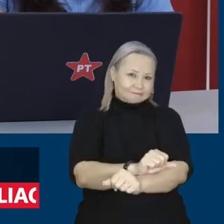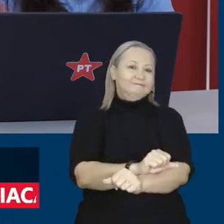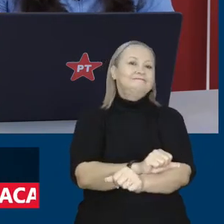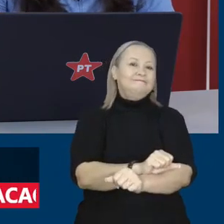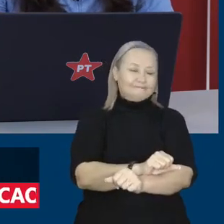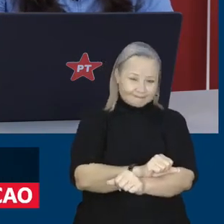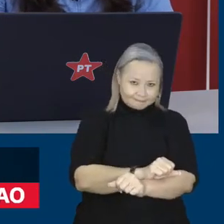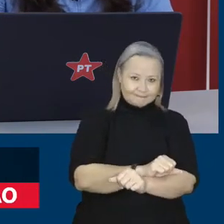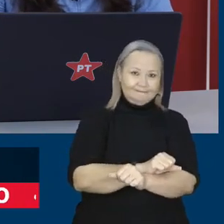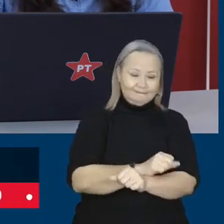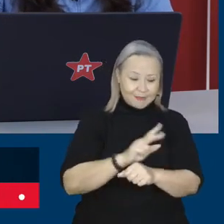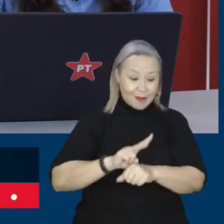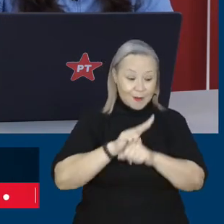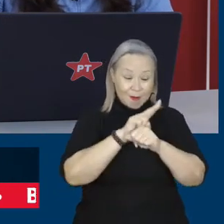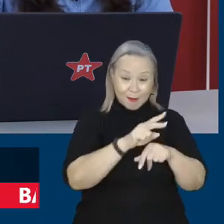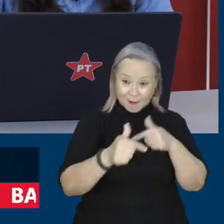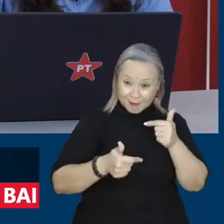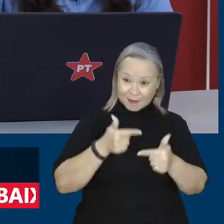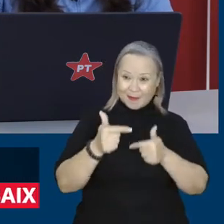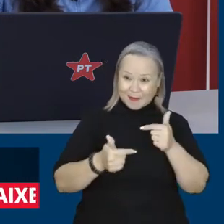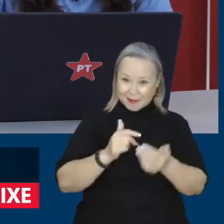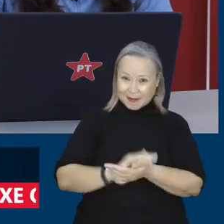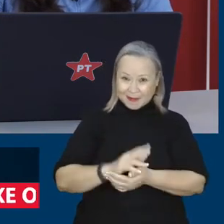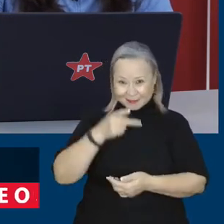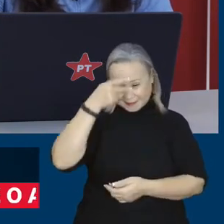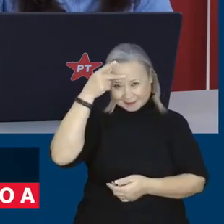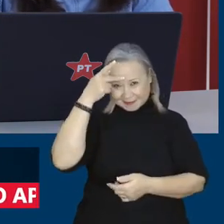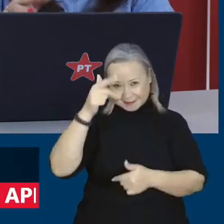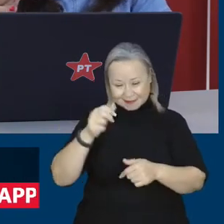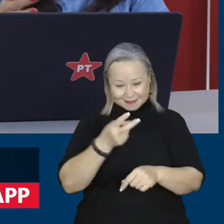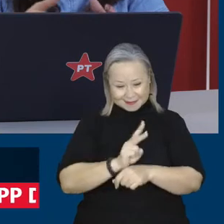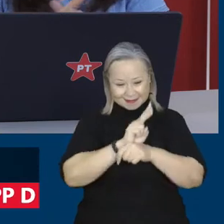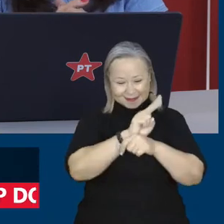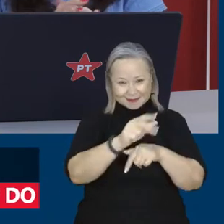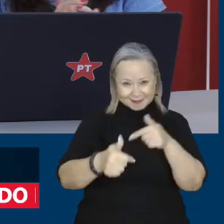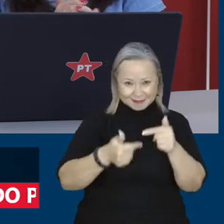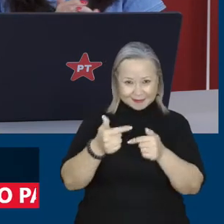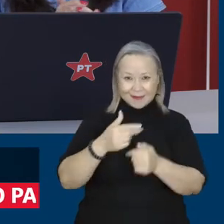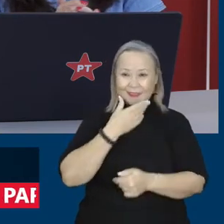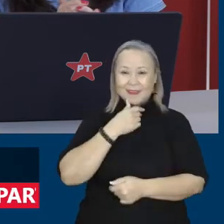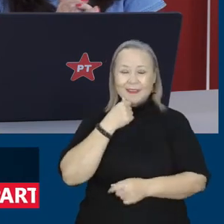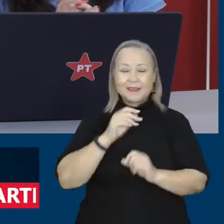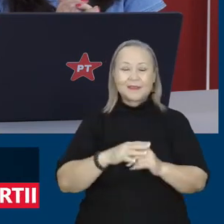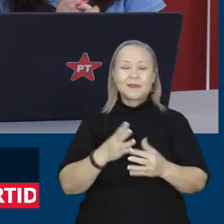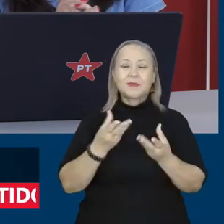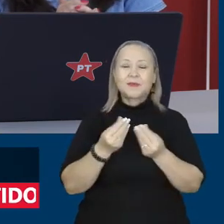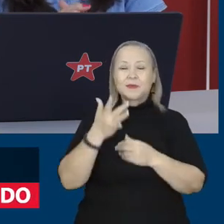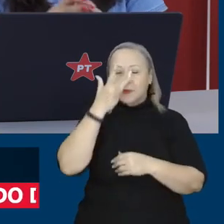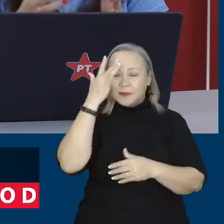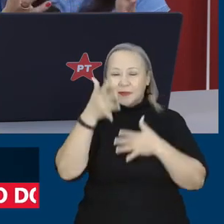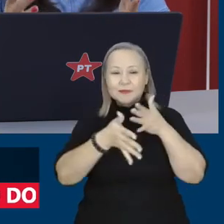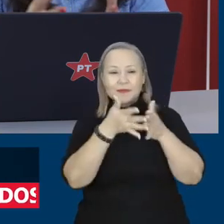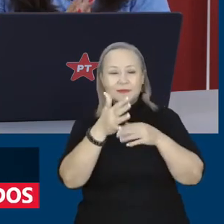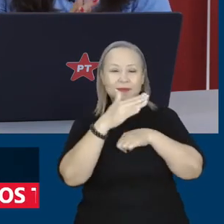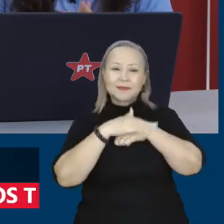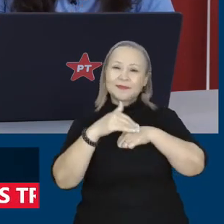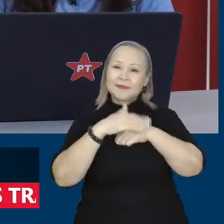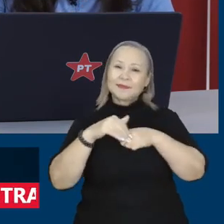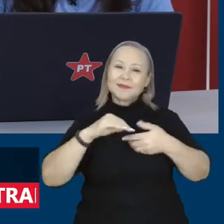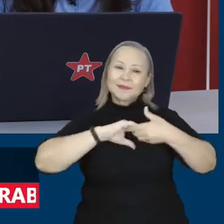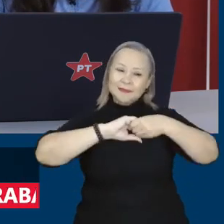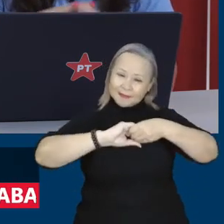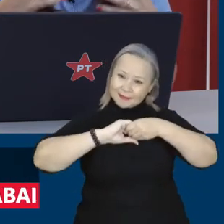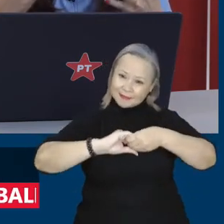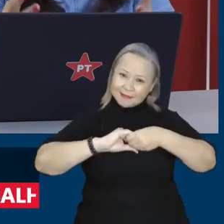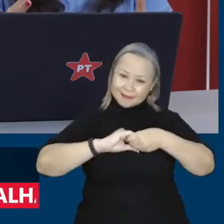Paim defensor dos trabalhadores e das trabalhadoras aqui muita gente deixando carinho e saudações aqui